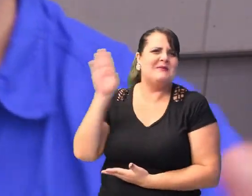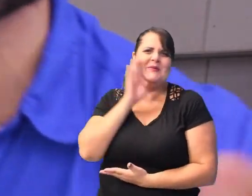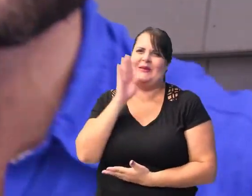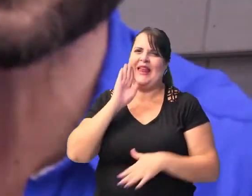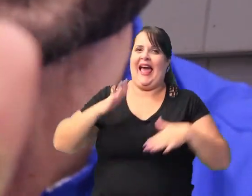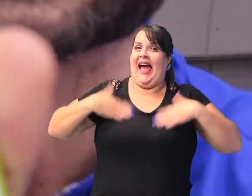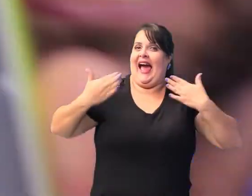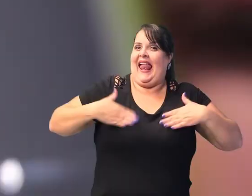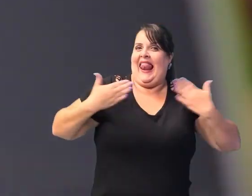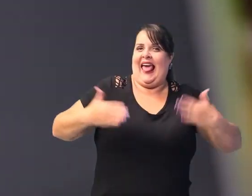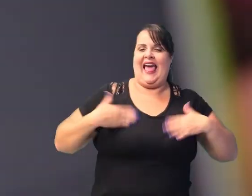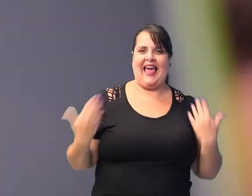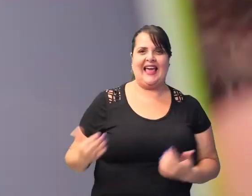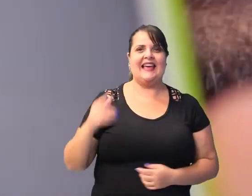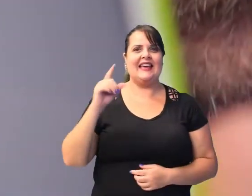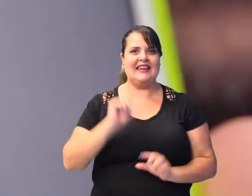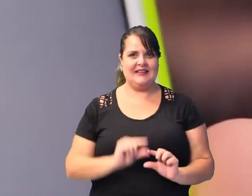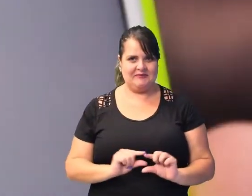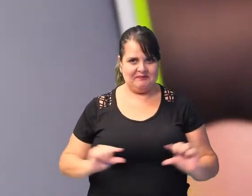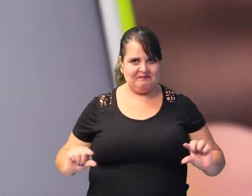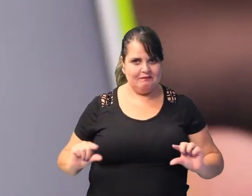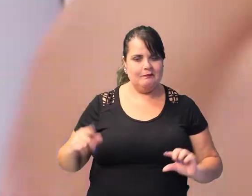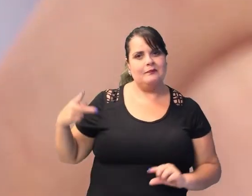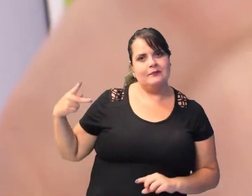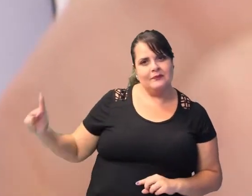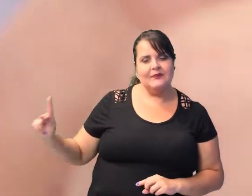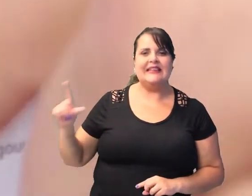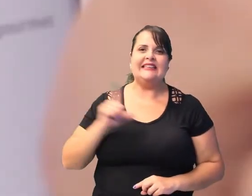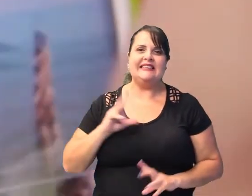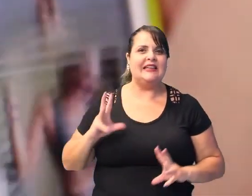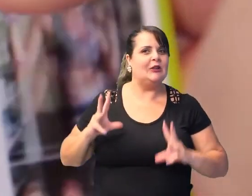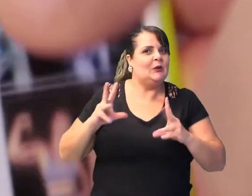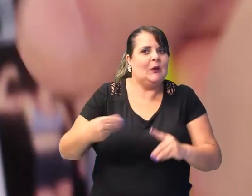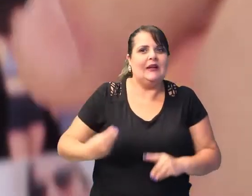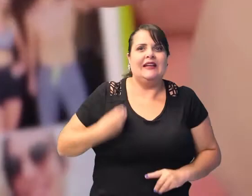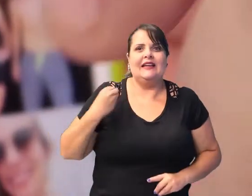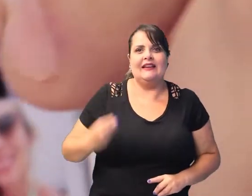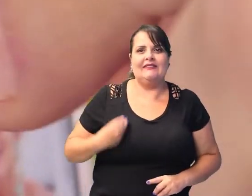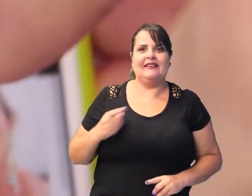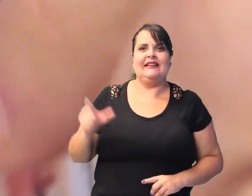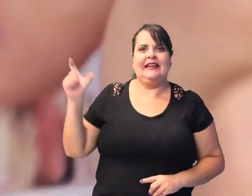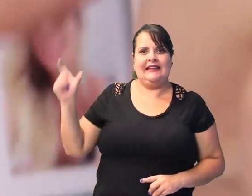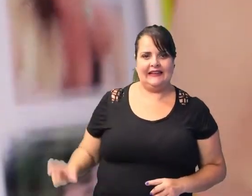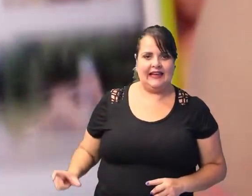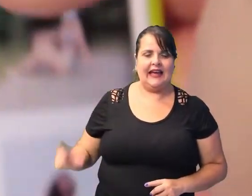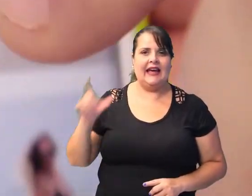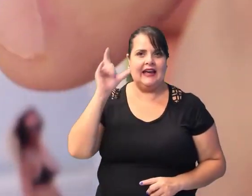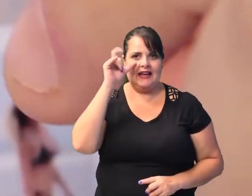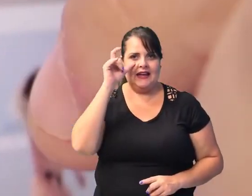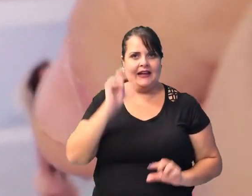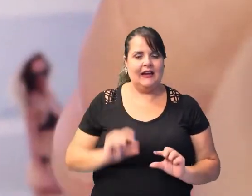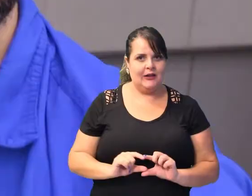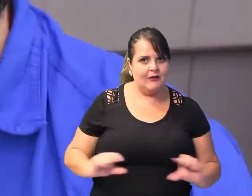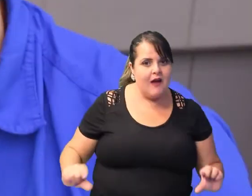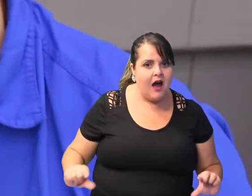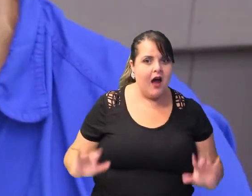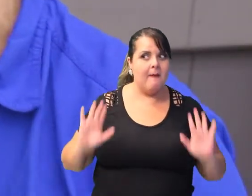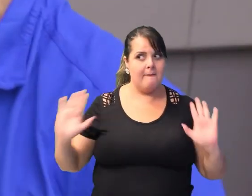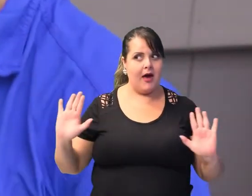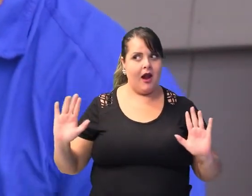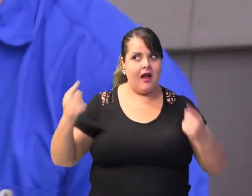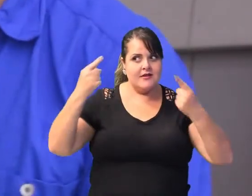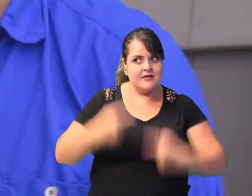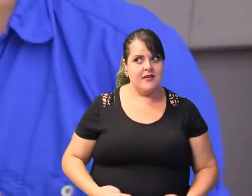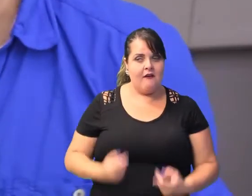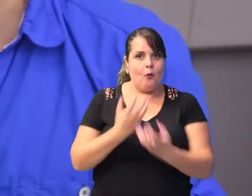empresa que é muito alto astral a arroba talita gol vale tem um dia a dia dela de atividade física intensa alimentação super saudável claro que vou deixar